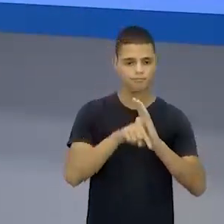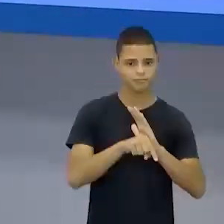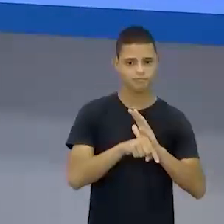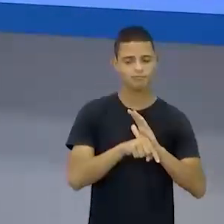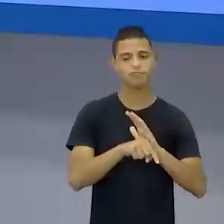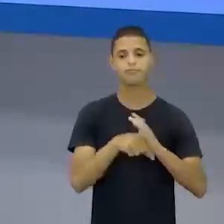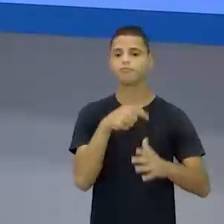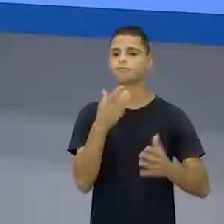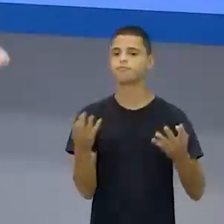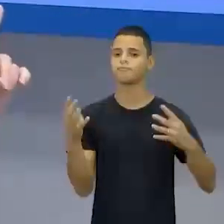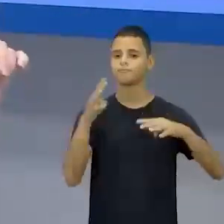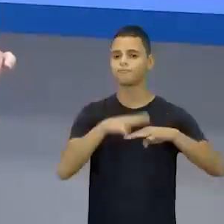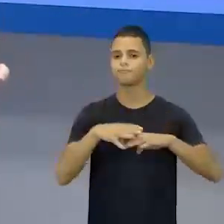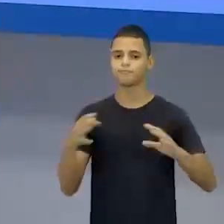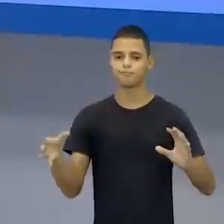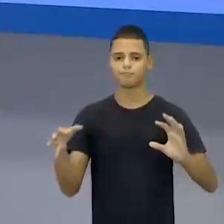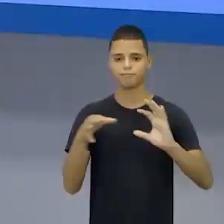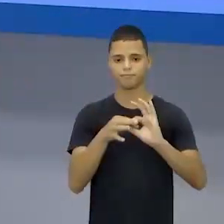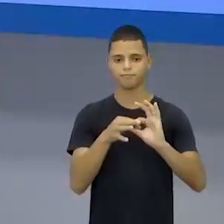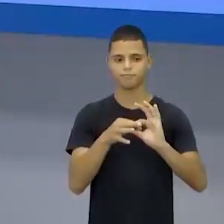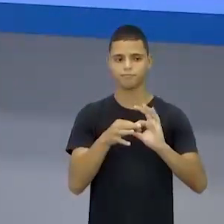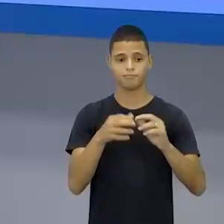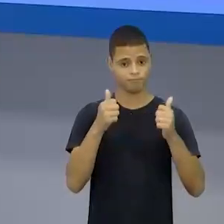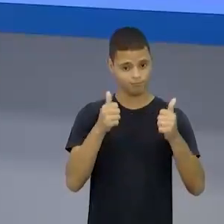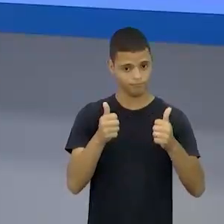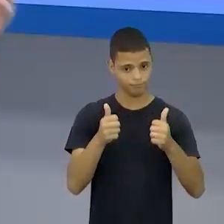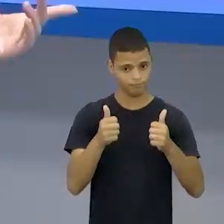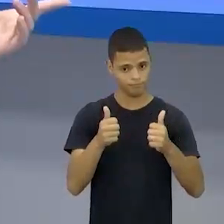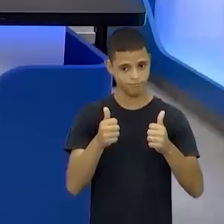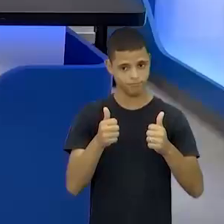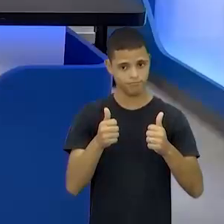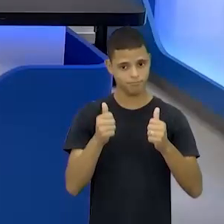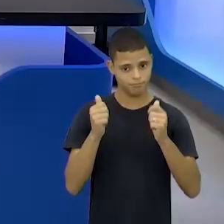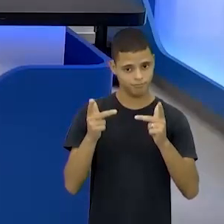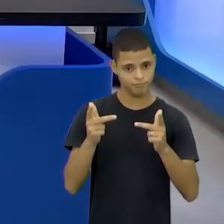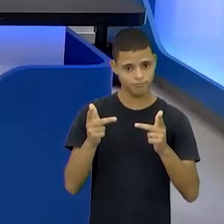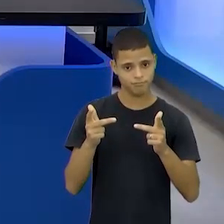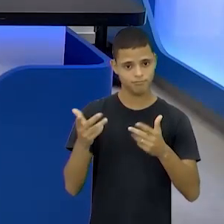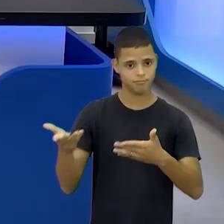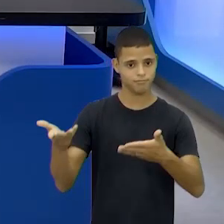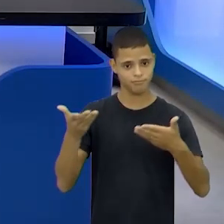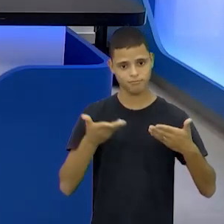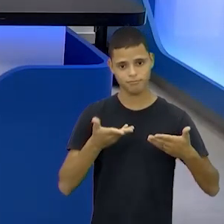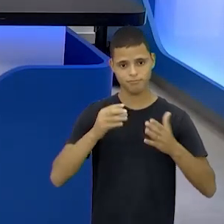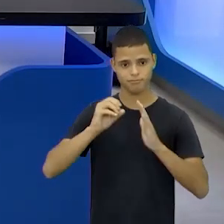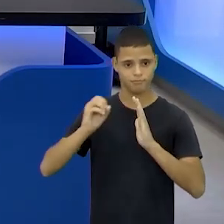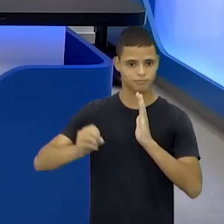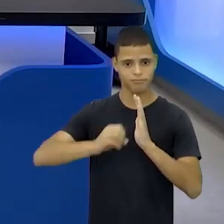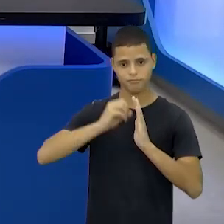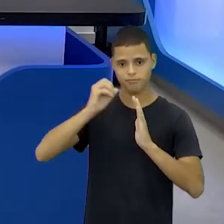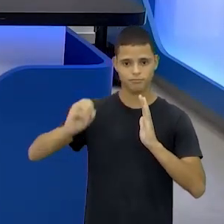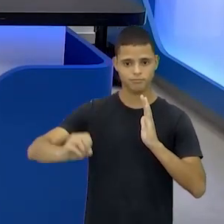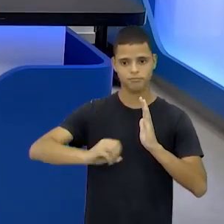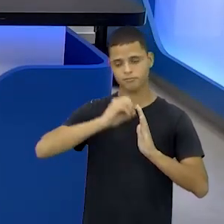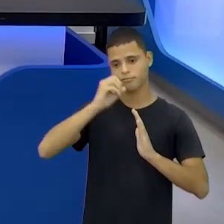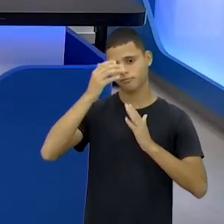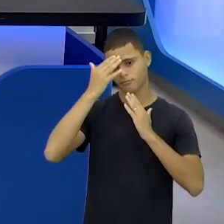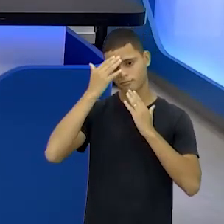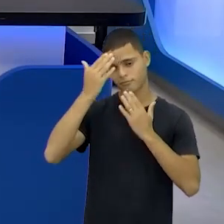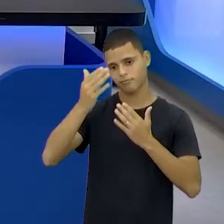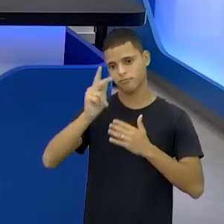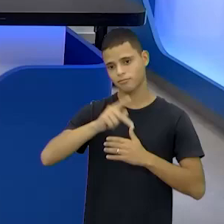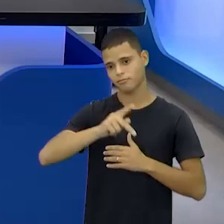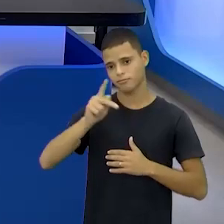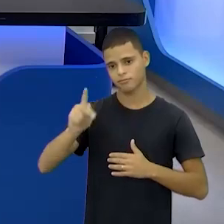aprofundamento Matemática Conectada. Preparados? Professora Ilana, bem-vinda ao Centro de Mídias. Muito obrigada,